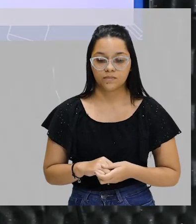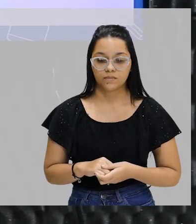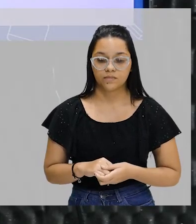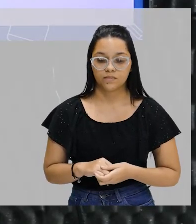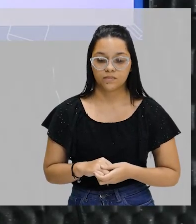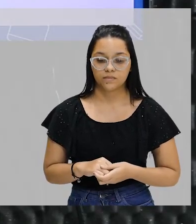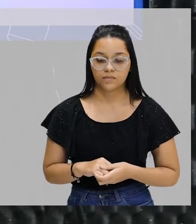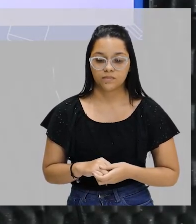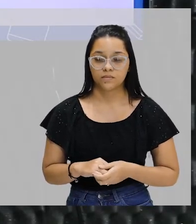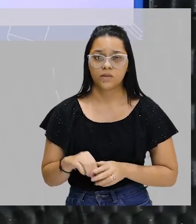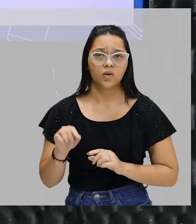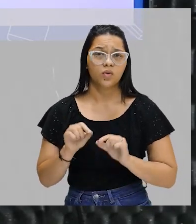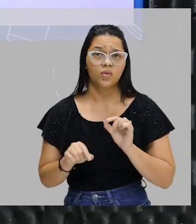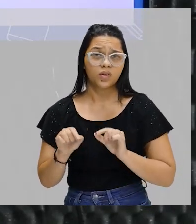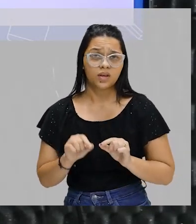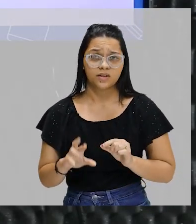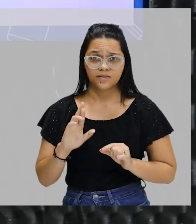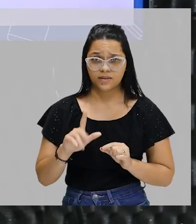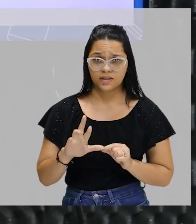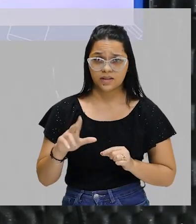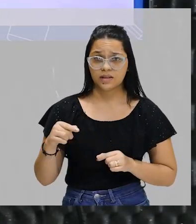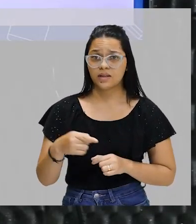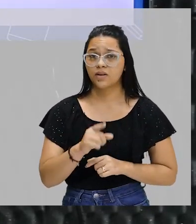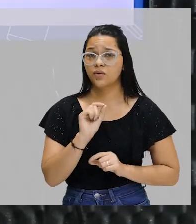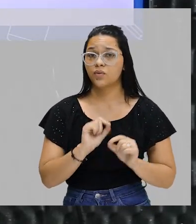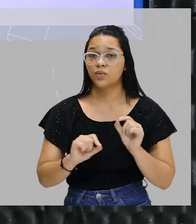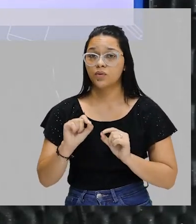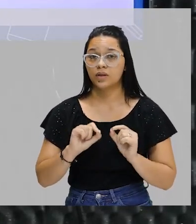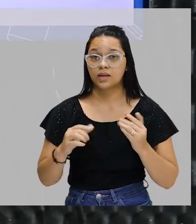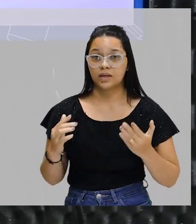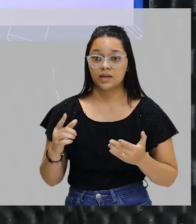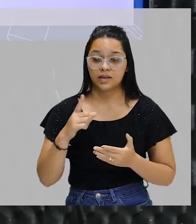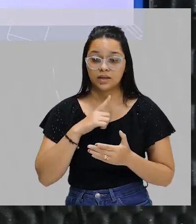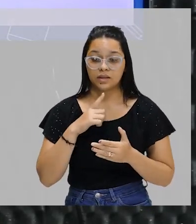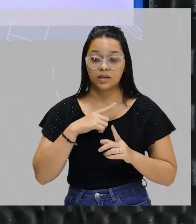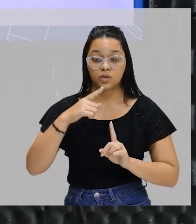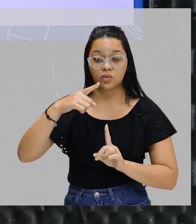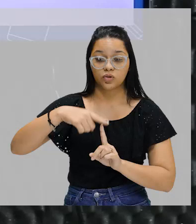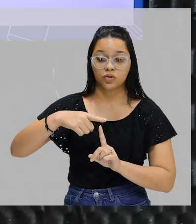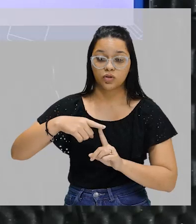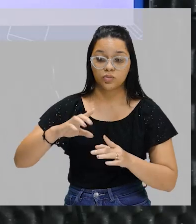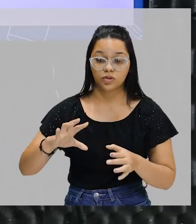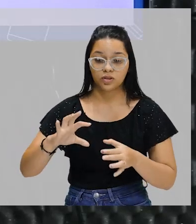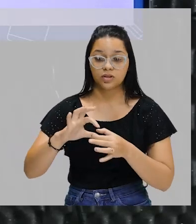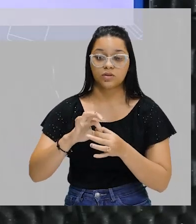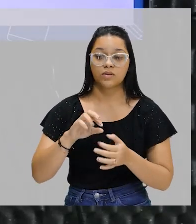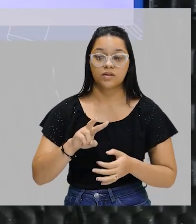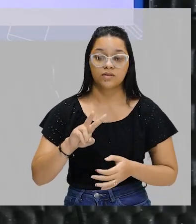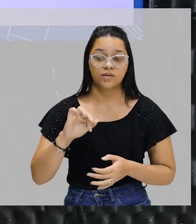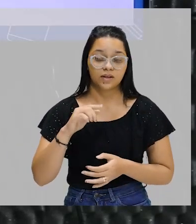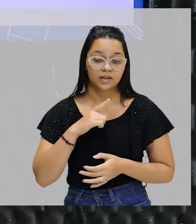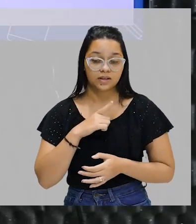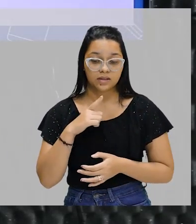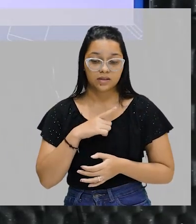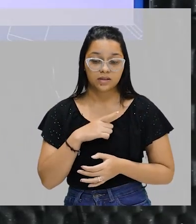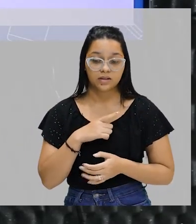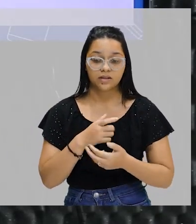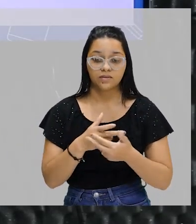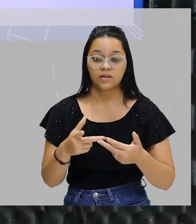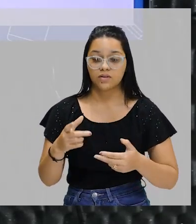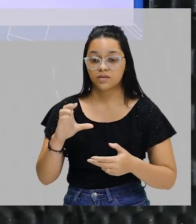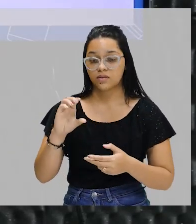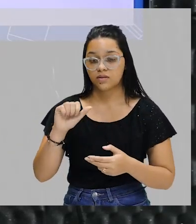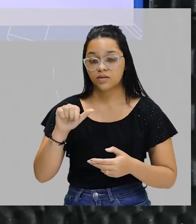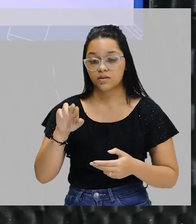ok? O que vai diferenciar aqui, turminha, vai ser o tipo de ligação que vai existir entre os